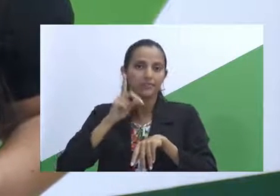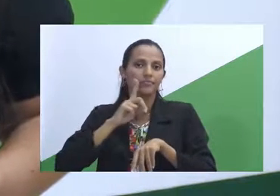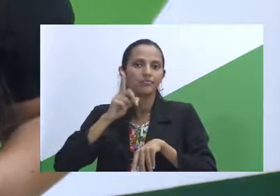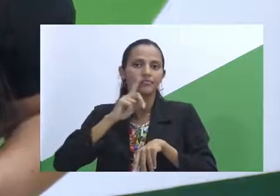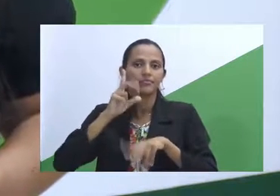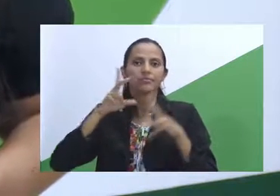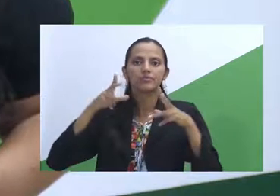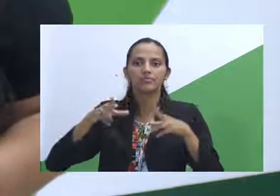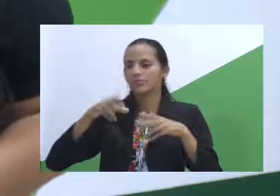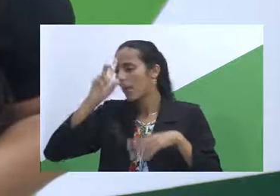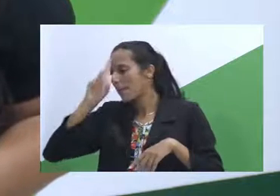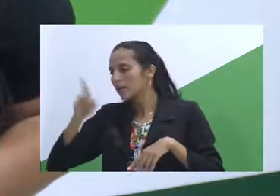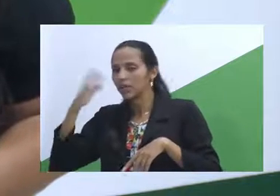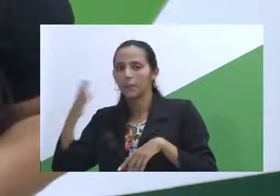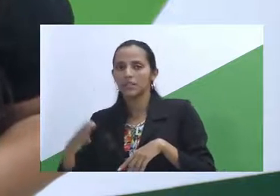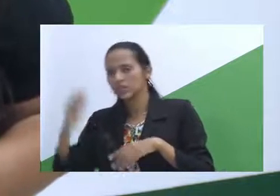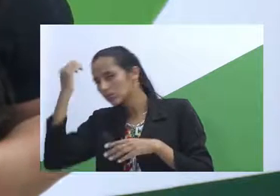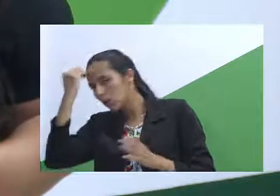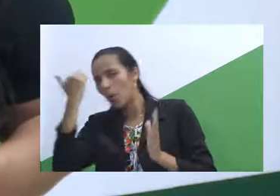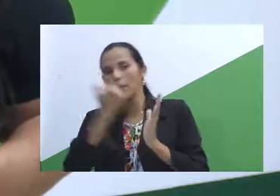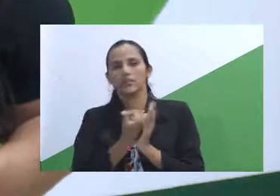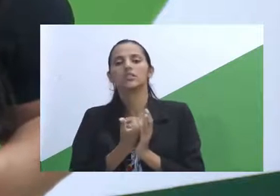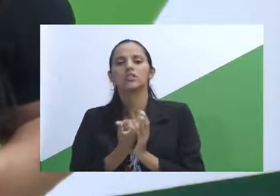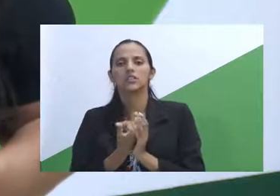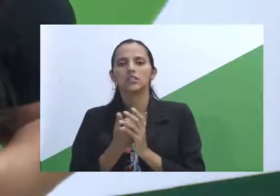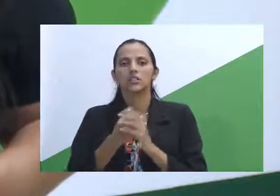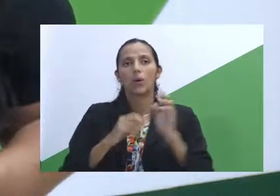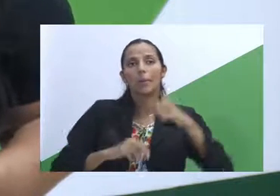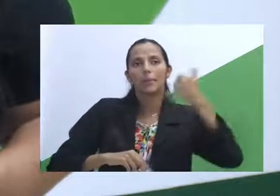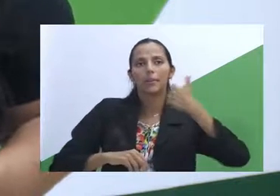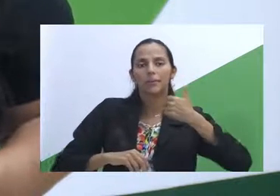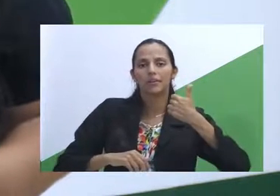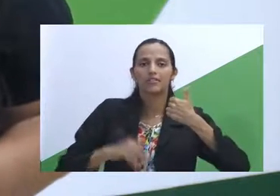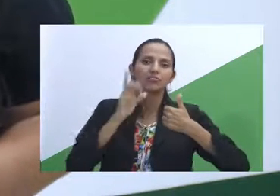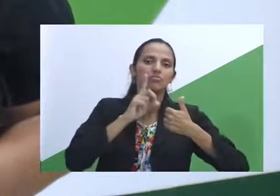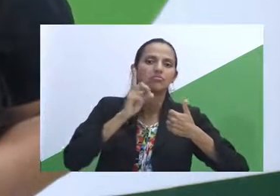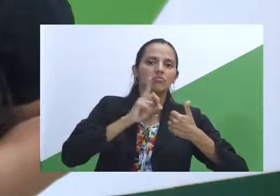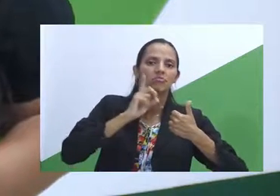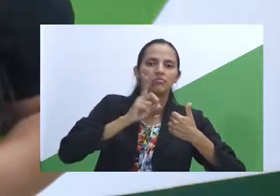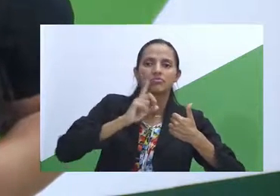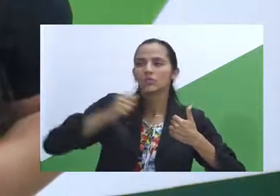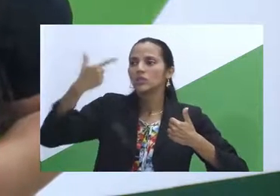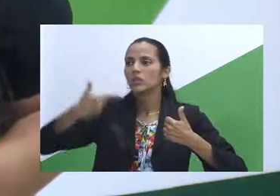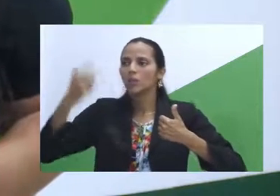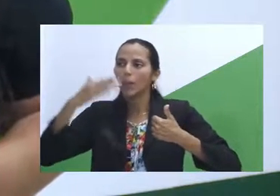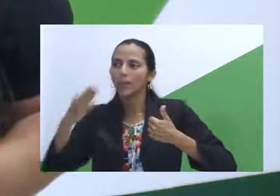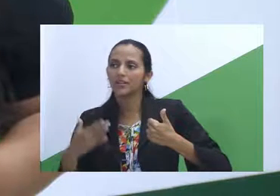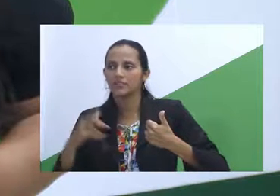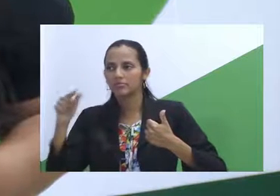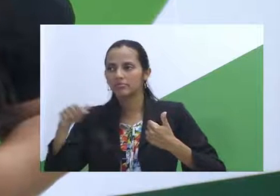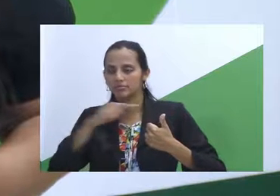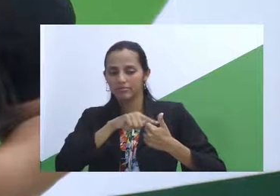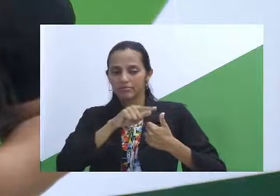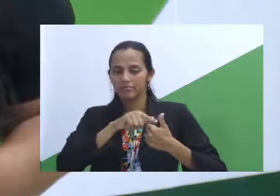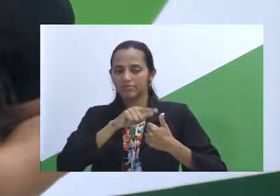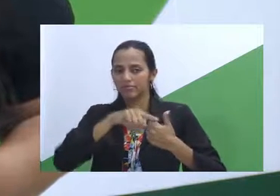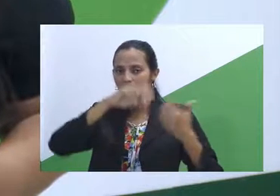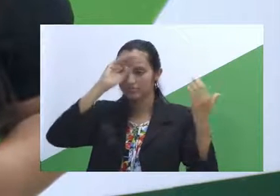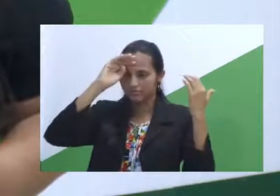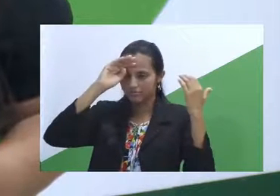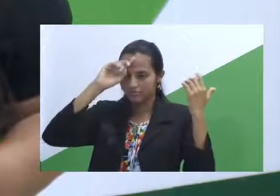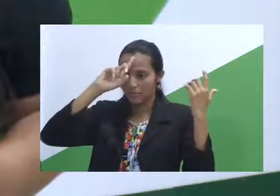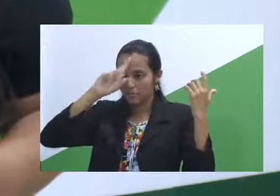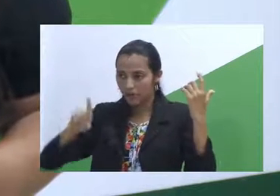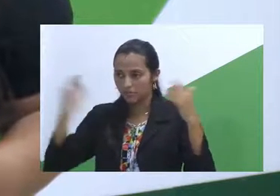aliados a, teoricamente, né, a ganhar, mandar soldados e a ganhar, então, a guerra. Como, então, que o Brasil vai fazer isso?